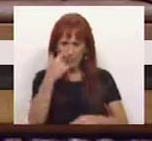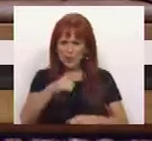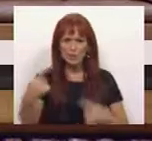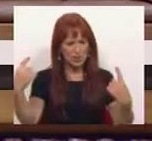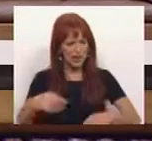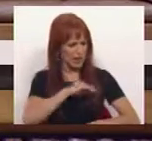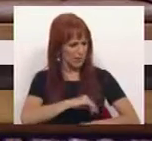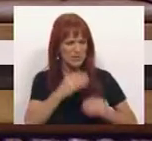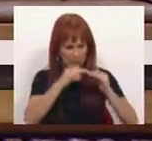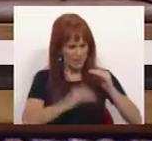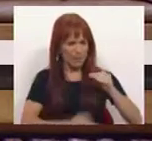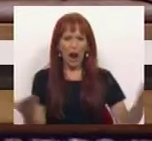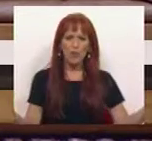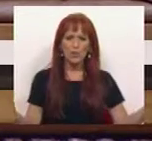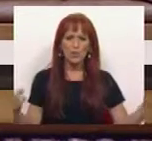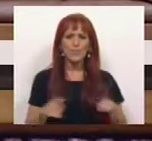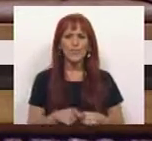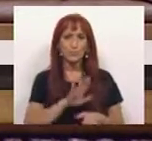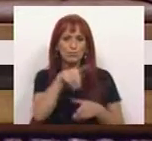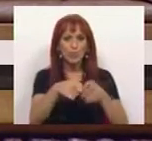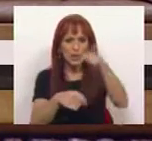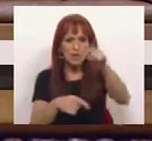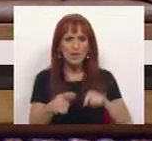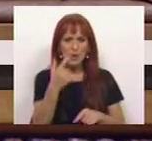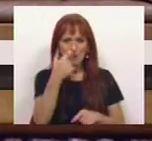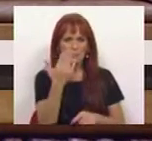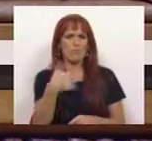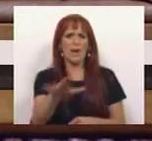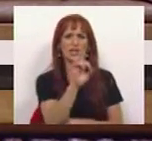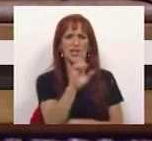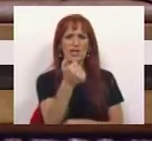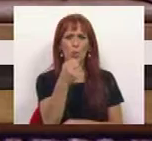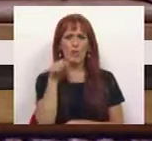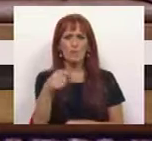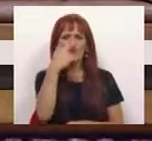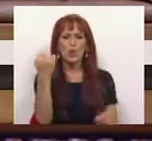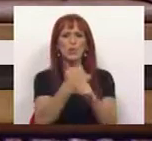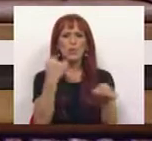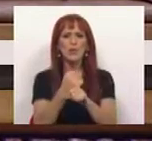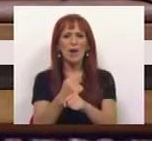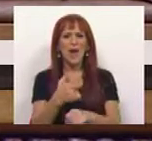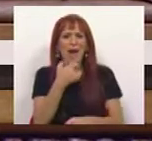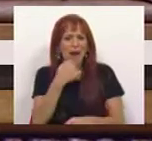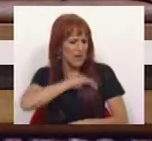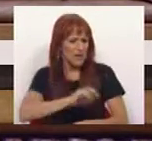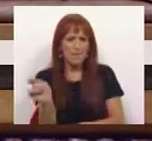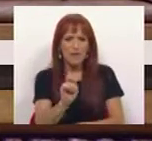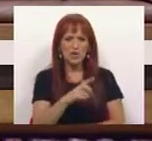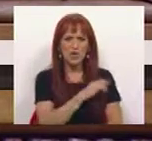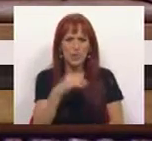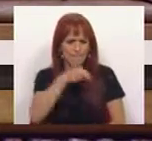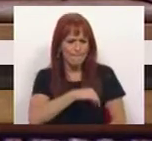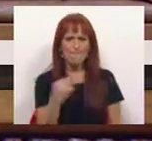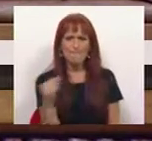pessoas que têm rendimentos mais baixos, onde se incluem os mais de 650 mil trabalhadores que apenas recebem por mês o